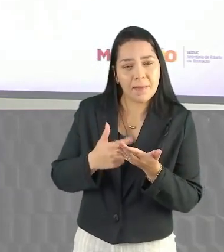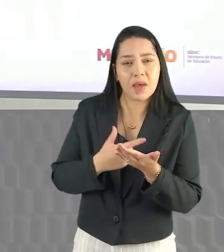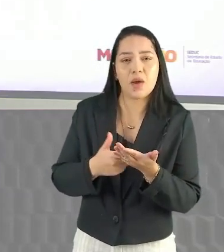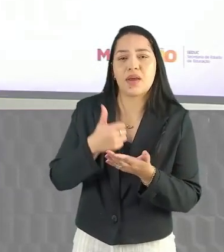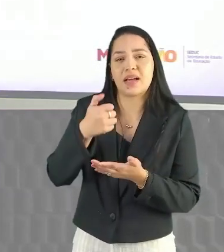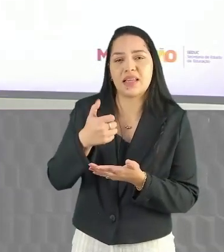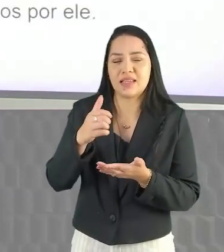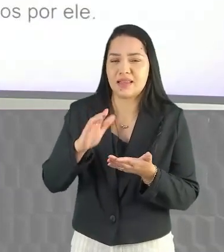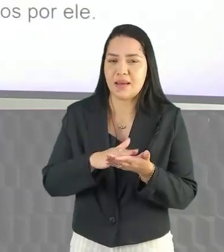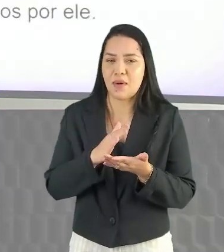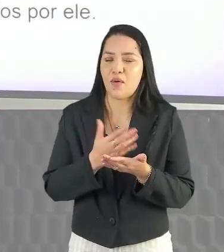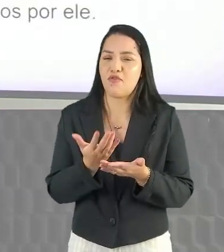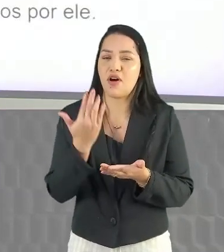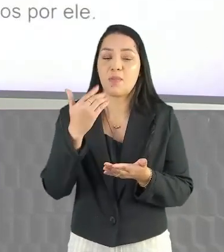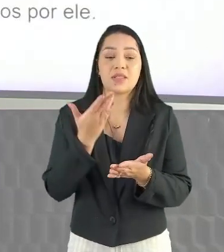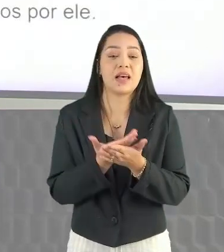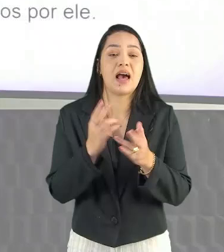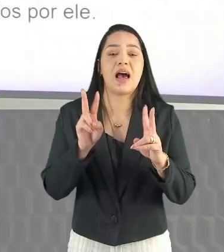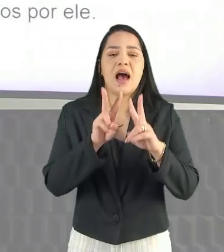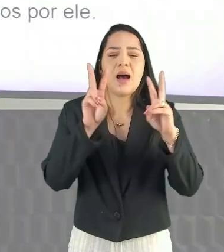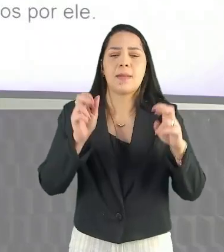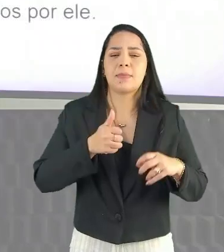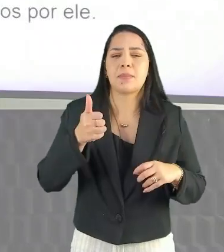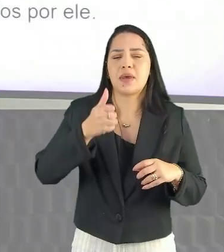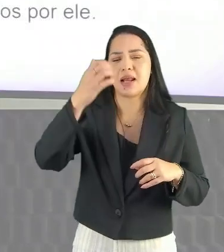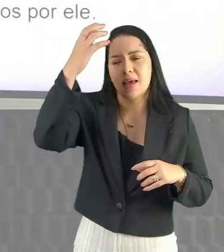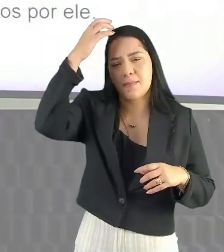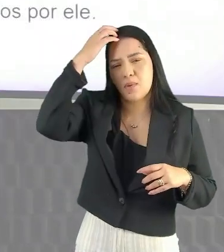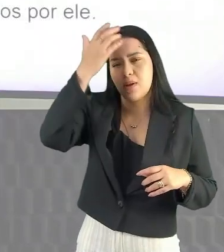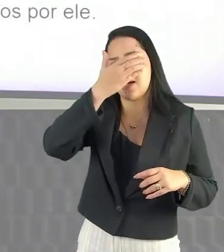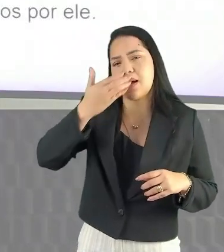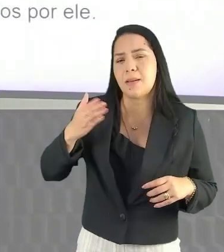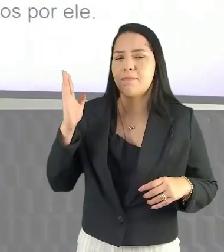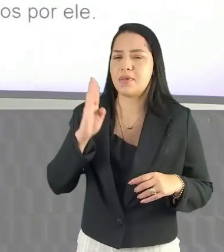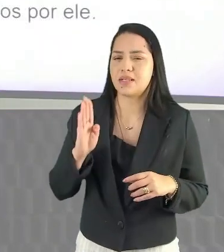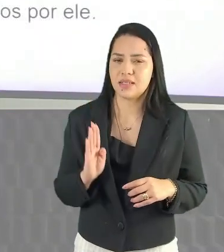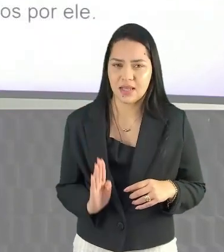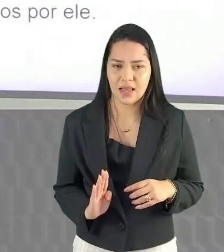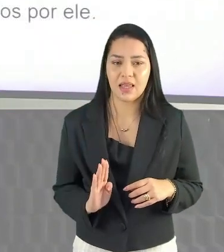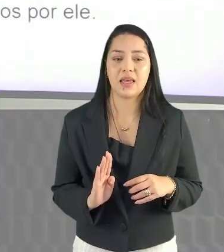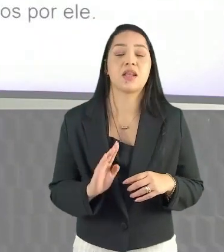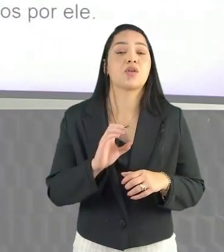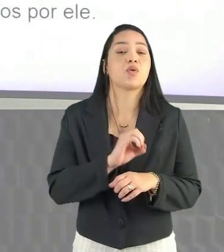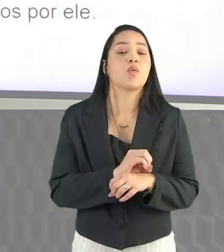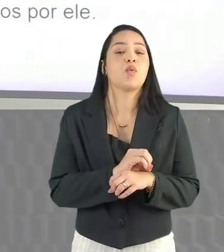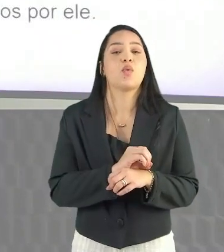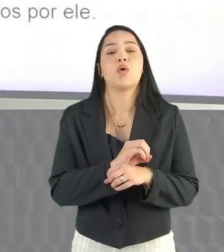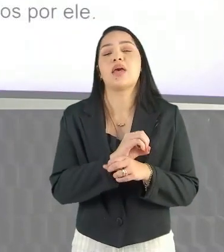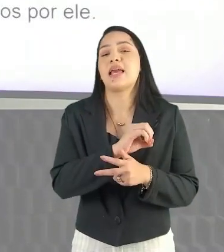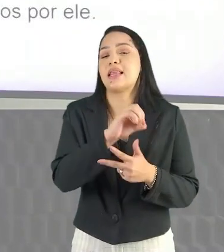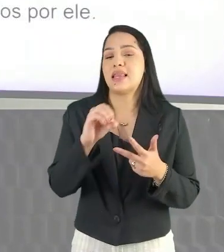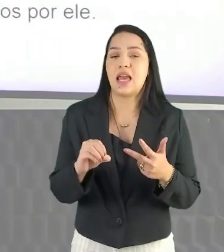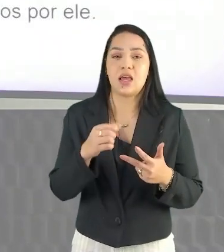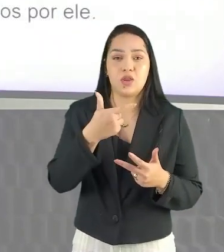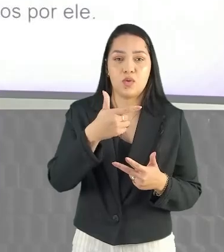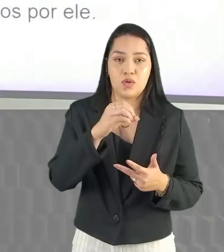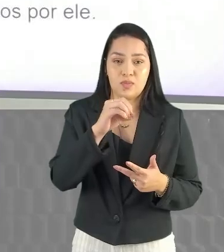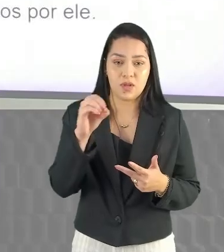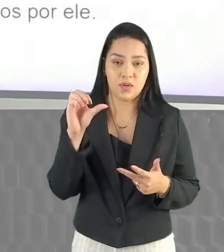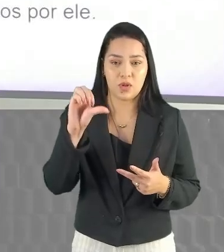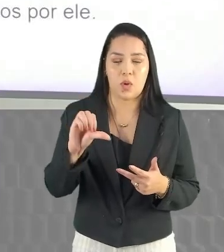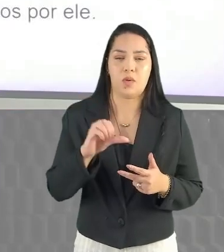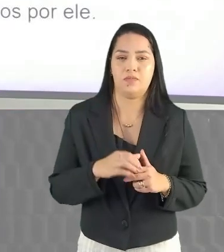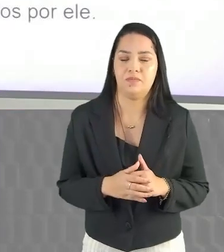aula. A questão aqui é sobre a Primeira República Brasileira, questão do Enem 2009. A figura do coronel